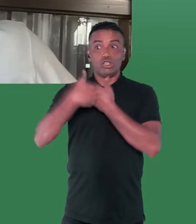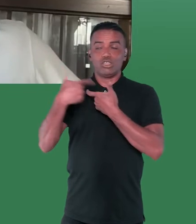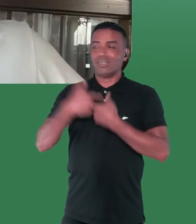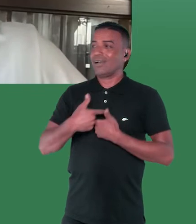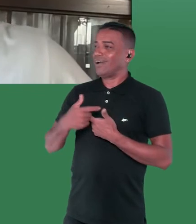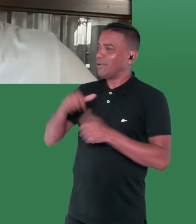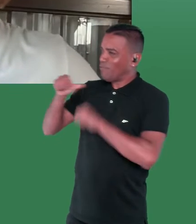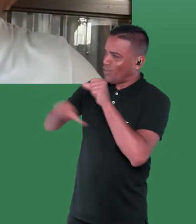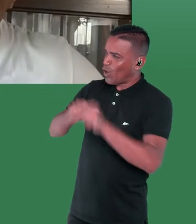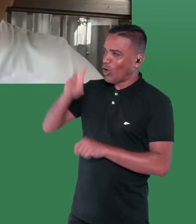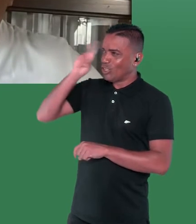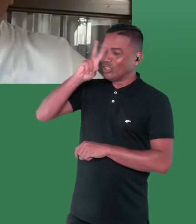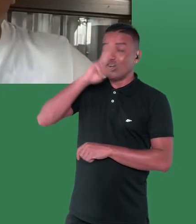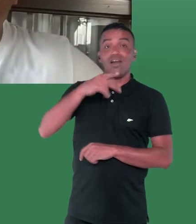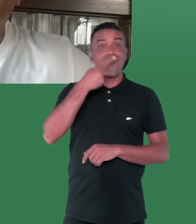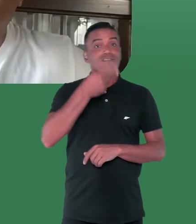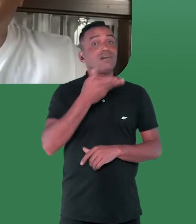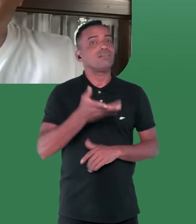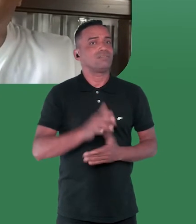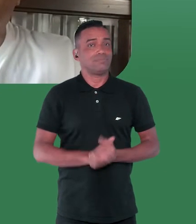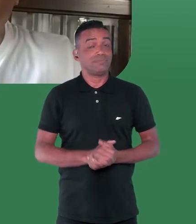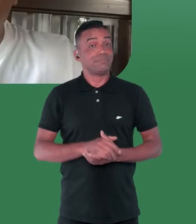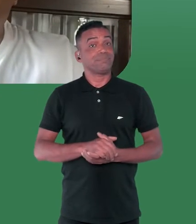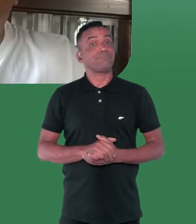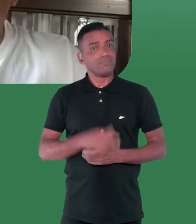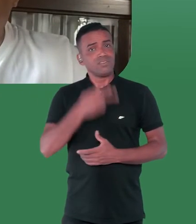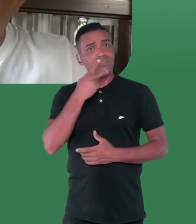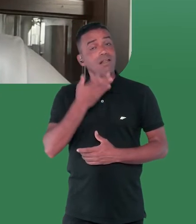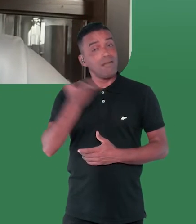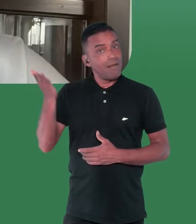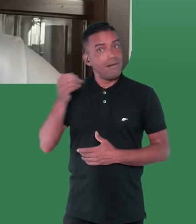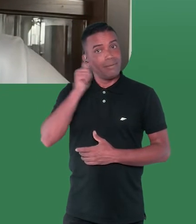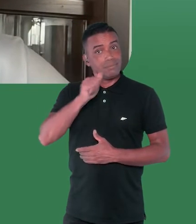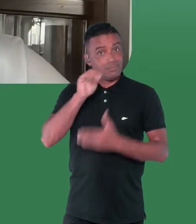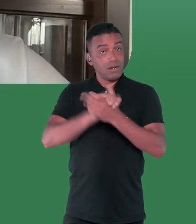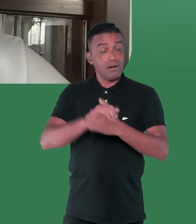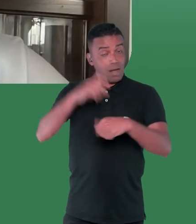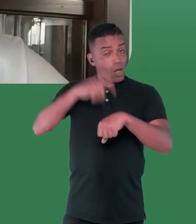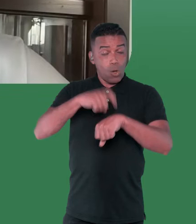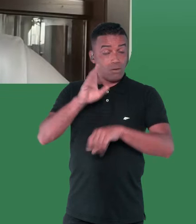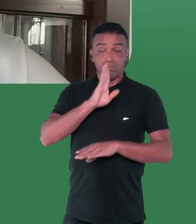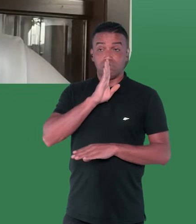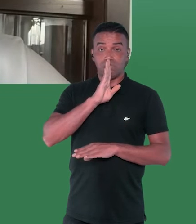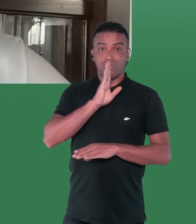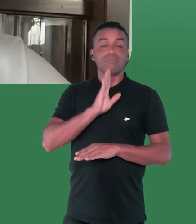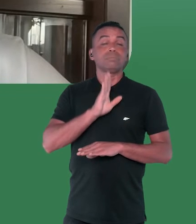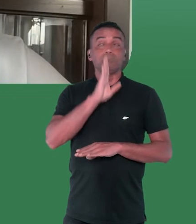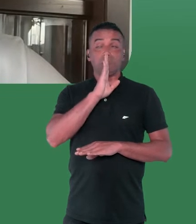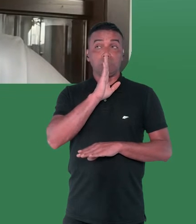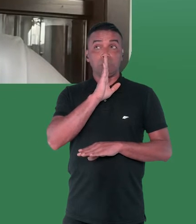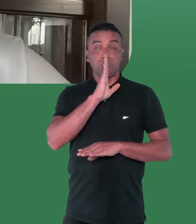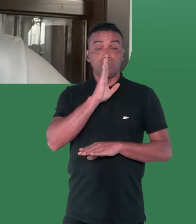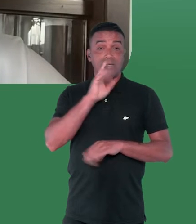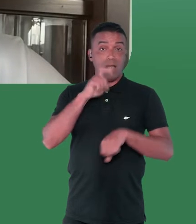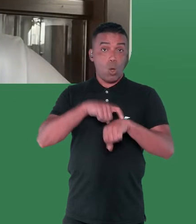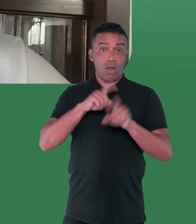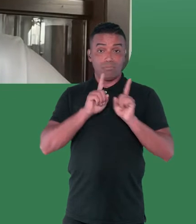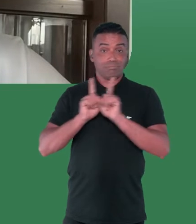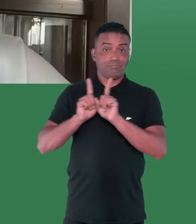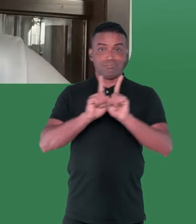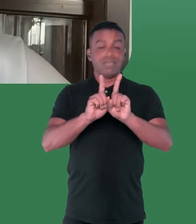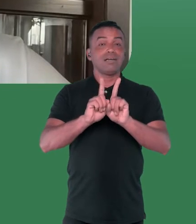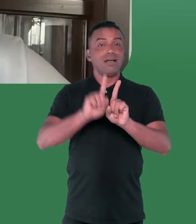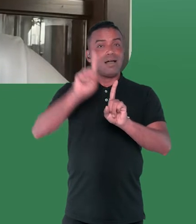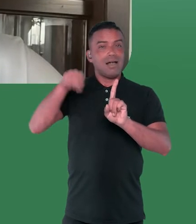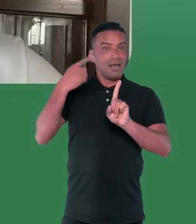né? Pelo E eu menos falando com vai ela comigo. assim, eu falando com ela, na hora não, né? Na hora eu só me contive. Mas depois eu falei com ela,